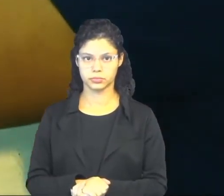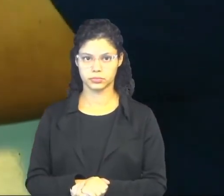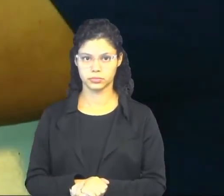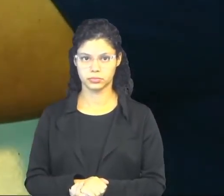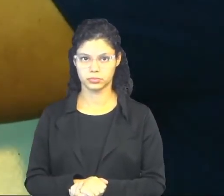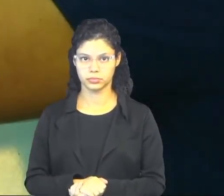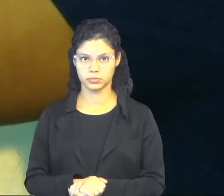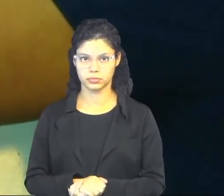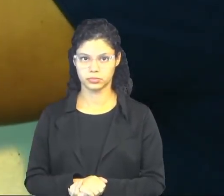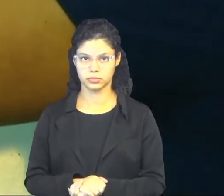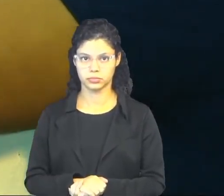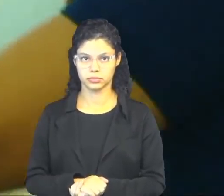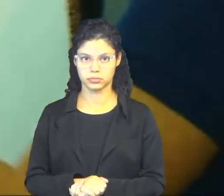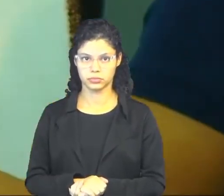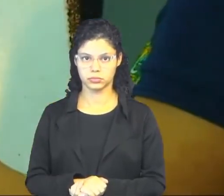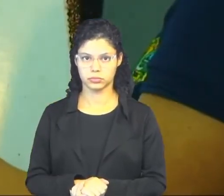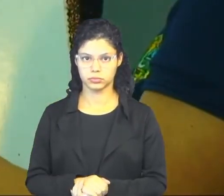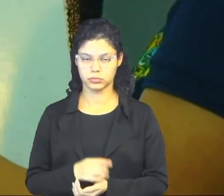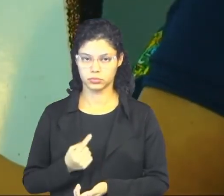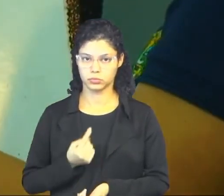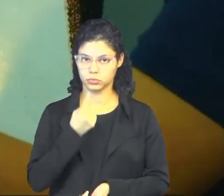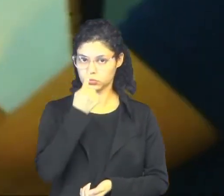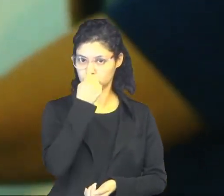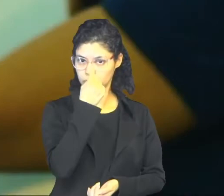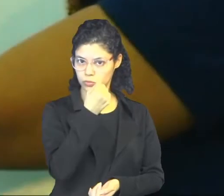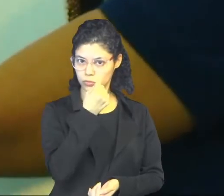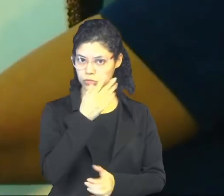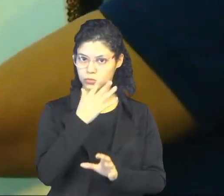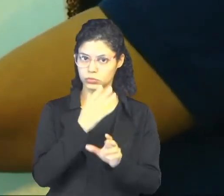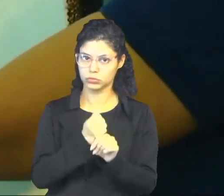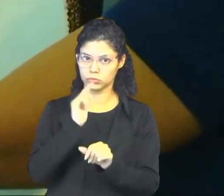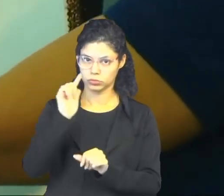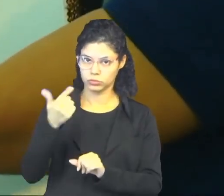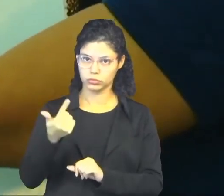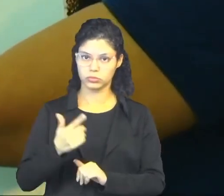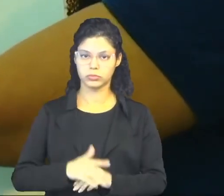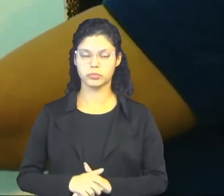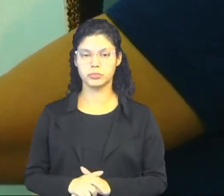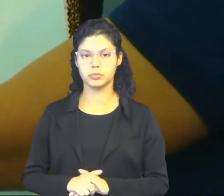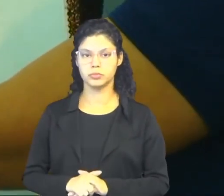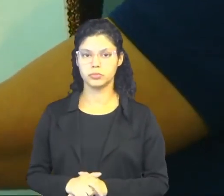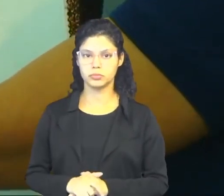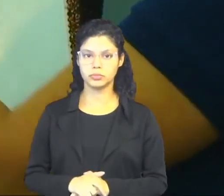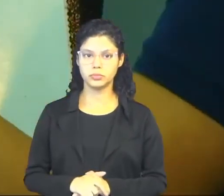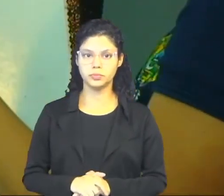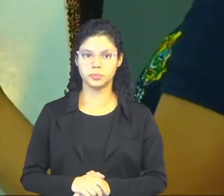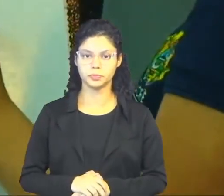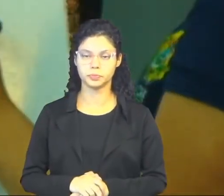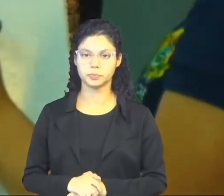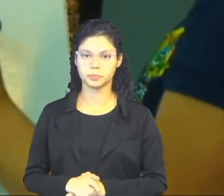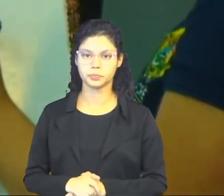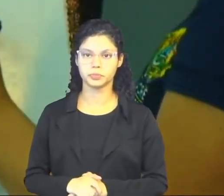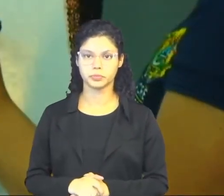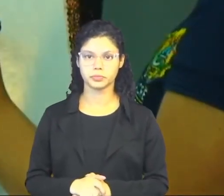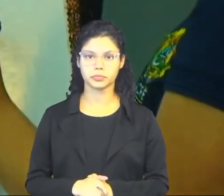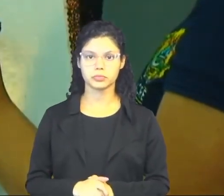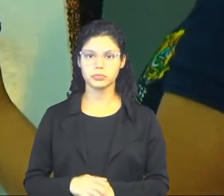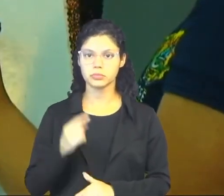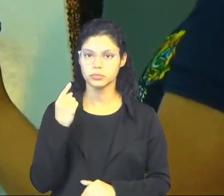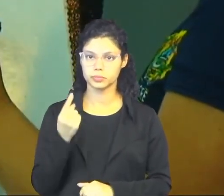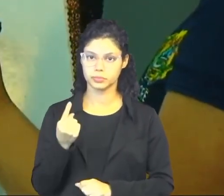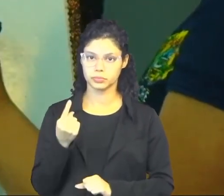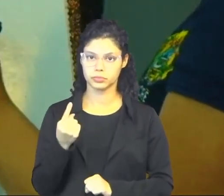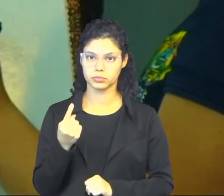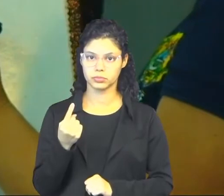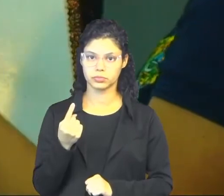14. Lembrando que esse 1 coloca aqui, ó, para me somar com a próxima. 1 mais 0. 1 mais 0,